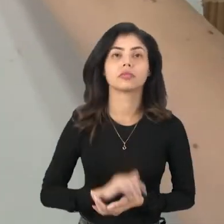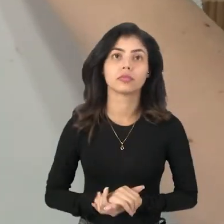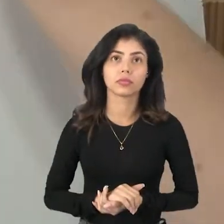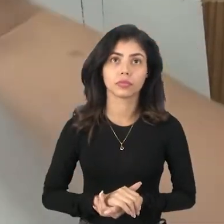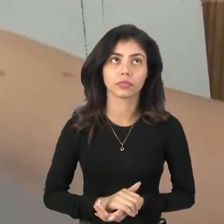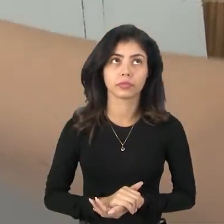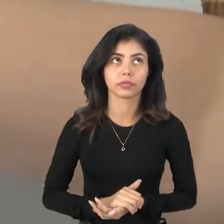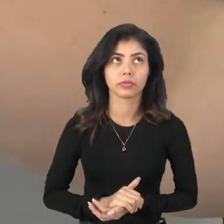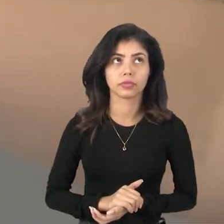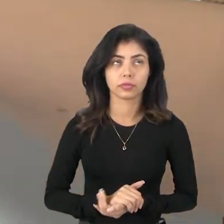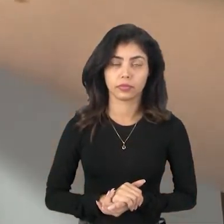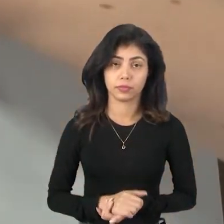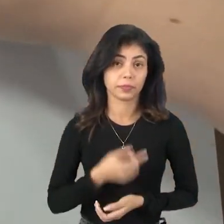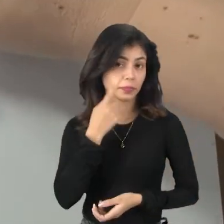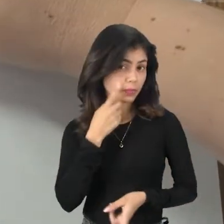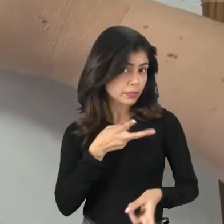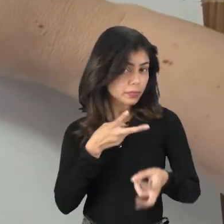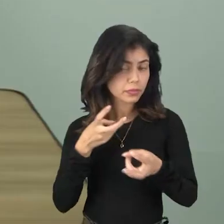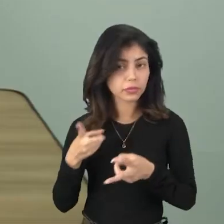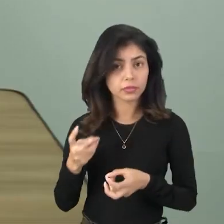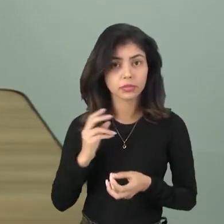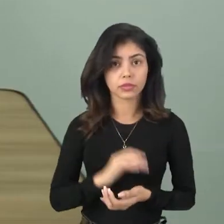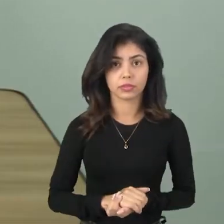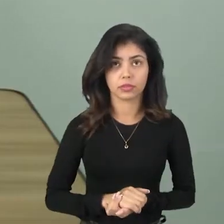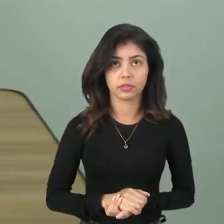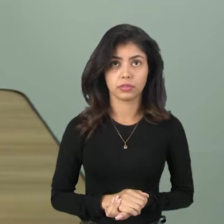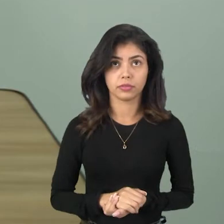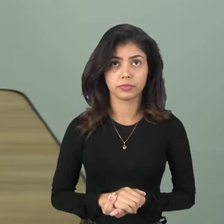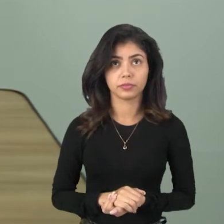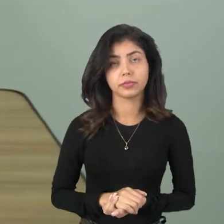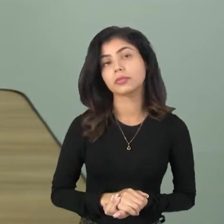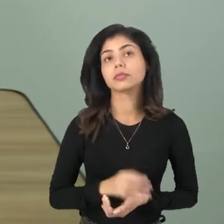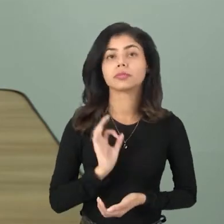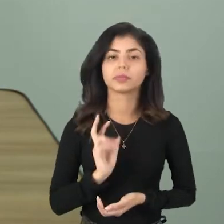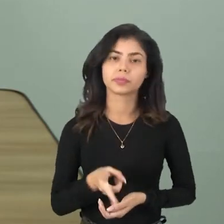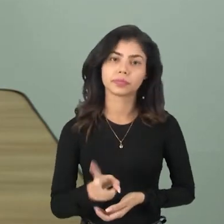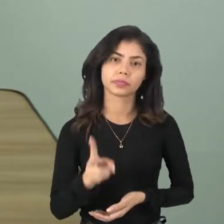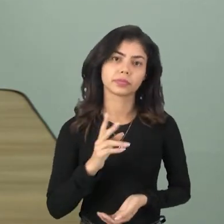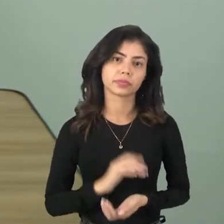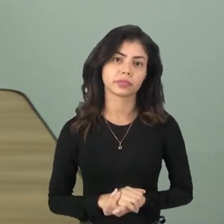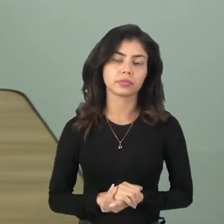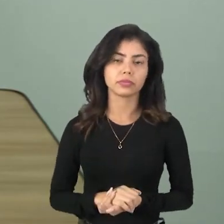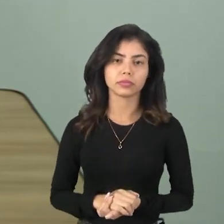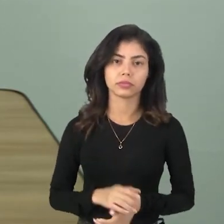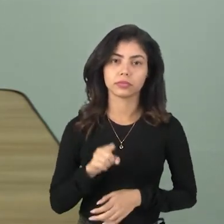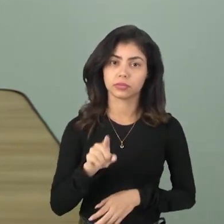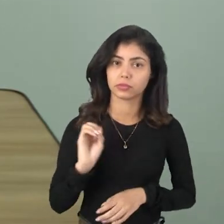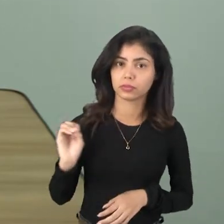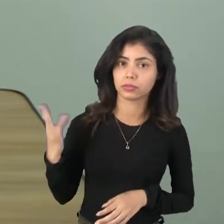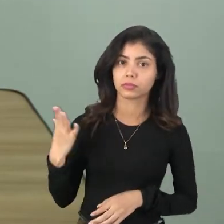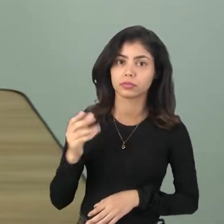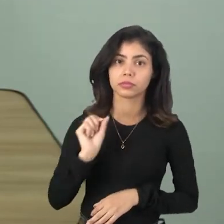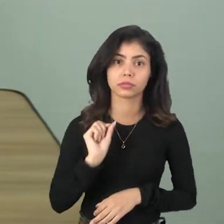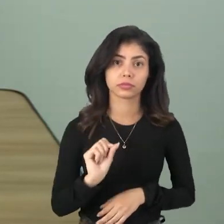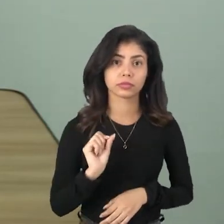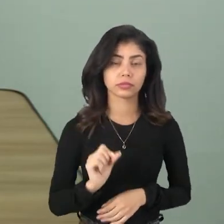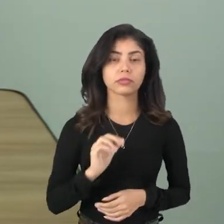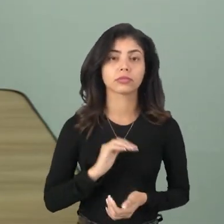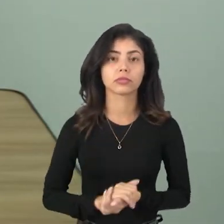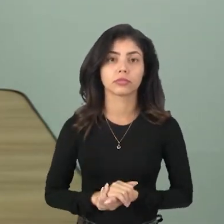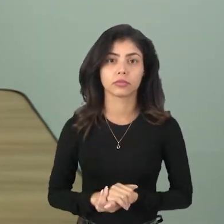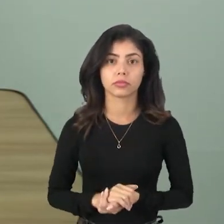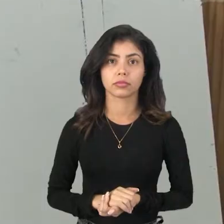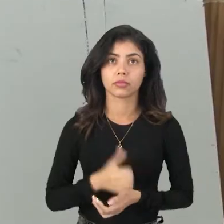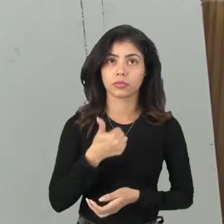mais o nove perceberam que a operação permaneceu a mesma né o cálculo foi que foi diferente